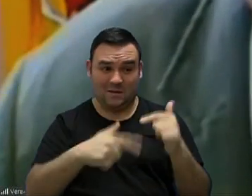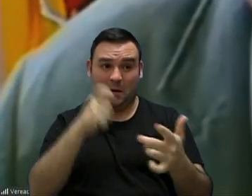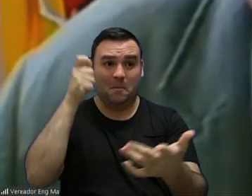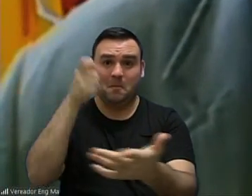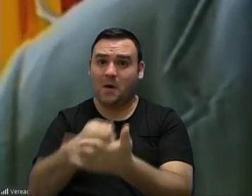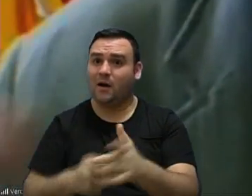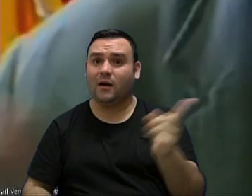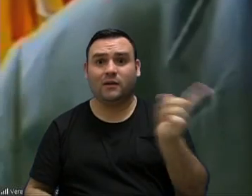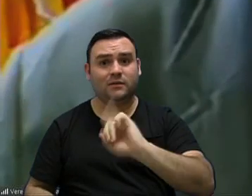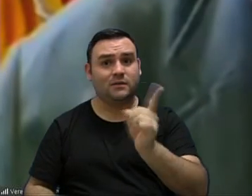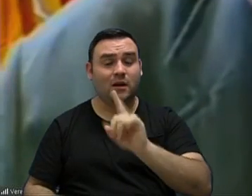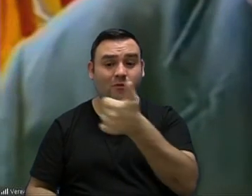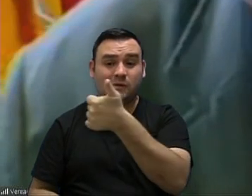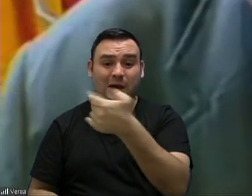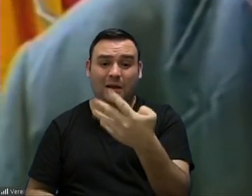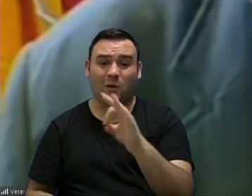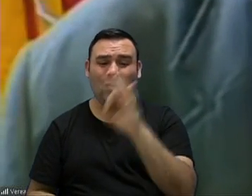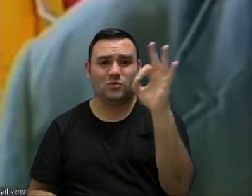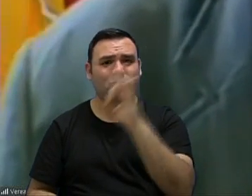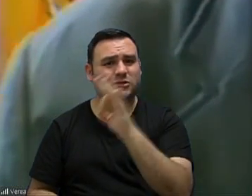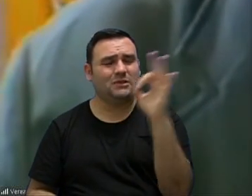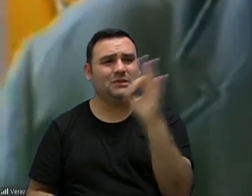pato.